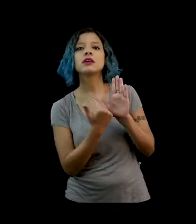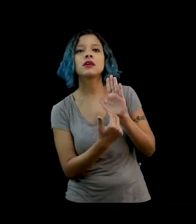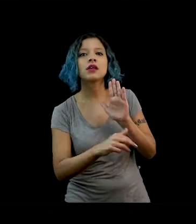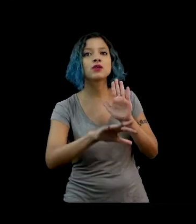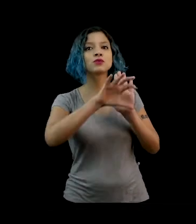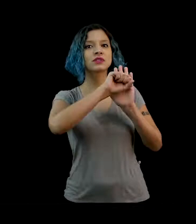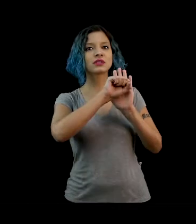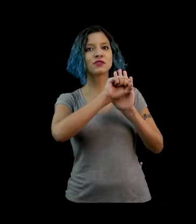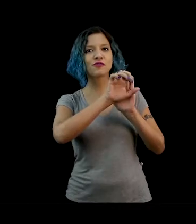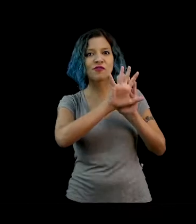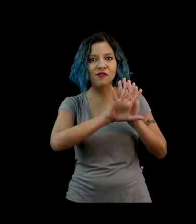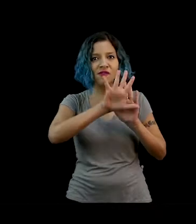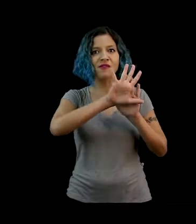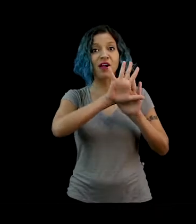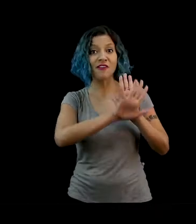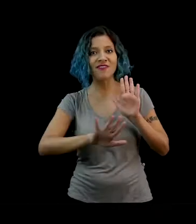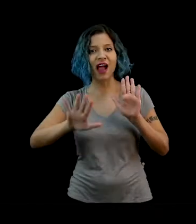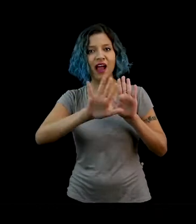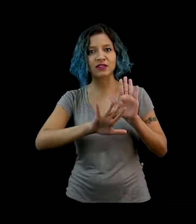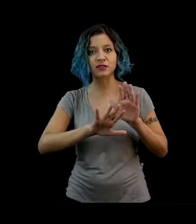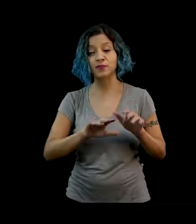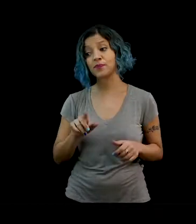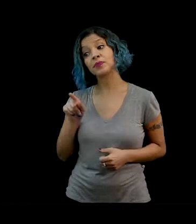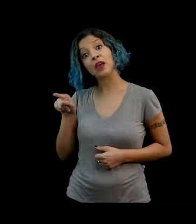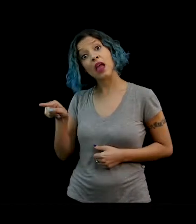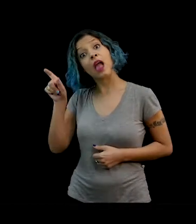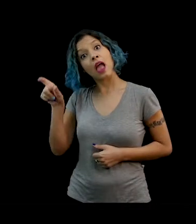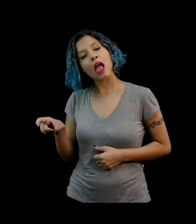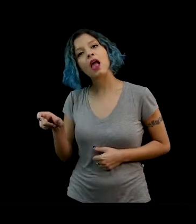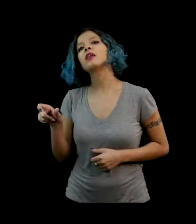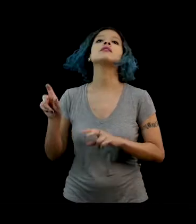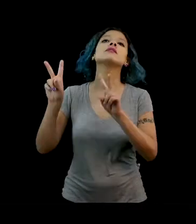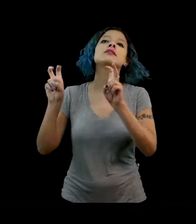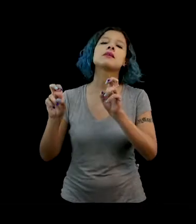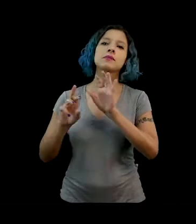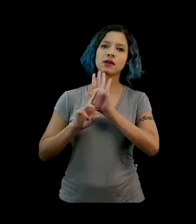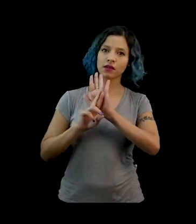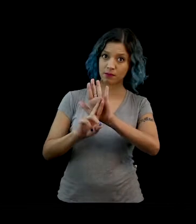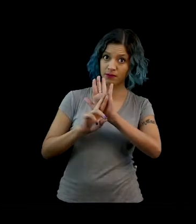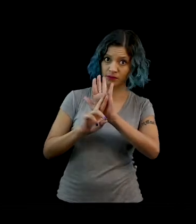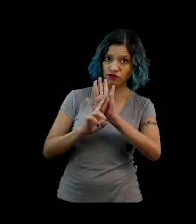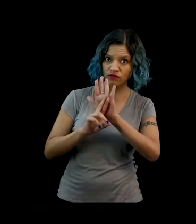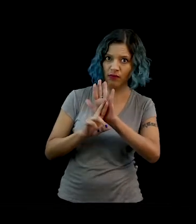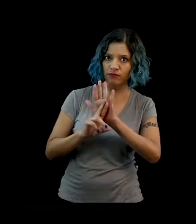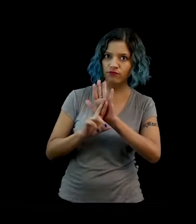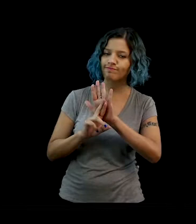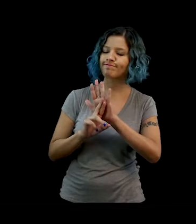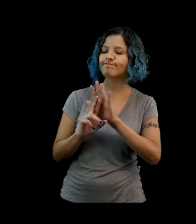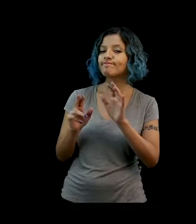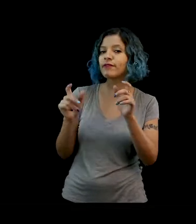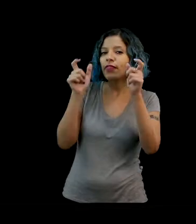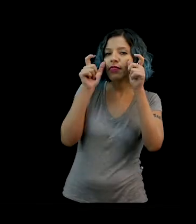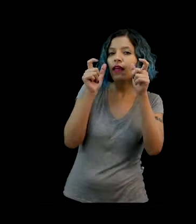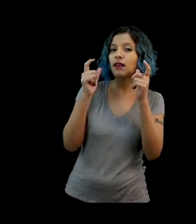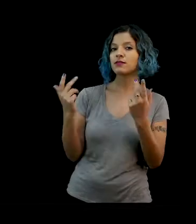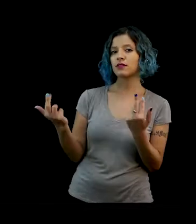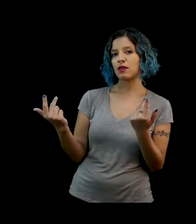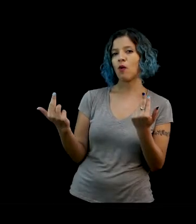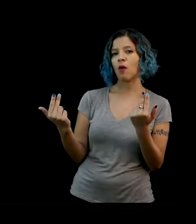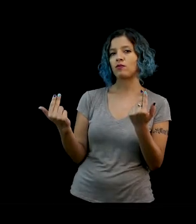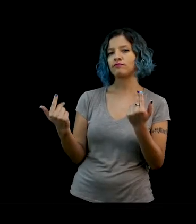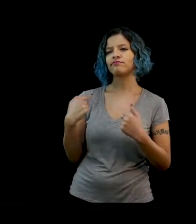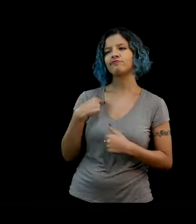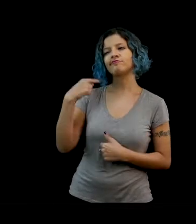mexe com representatividade que é algo que me interessa muito então eu posso dizer que o parte